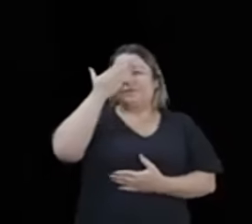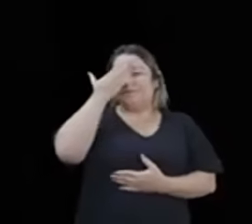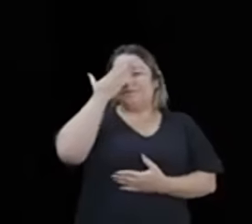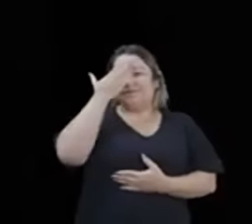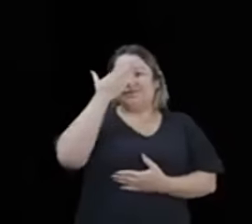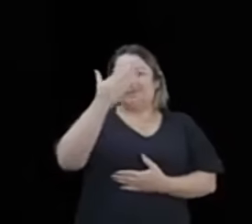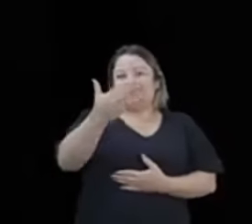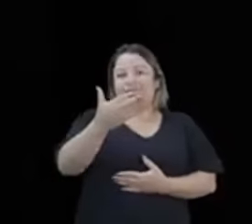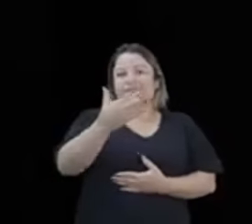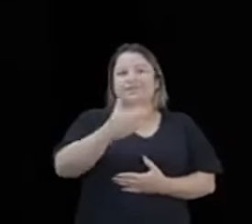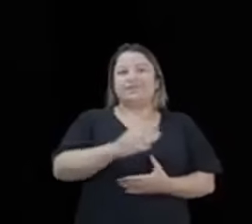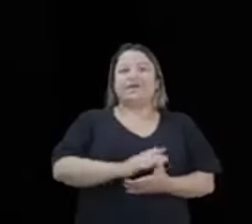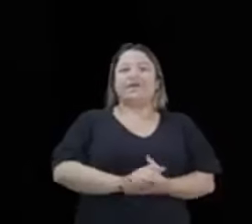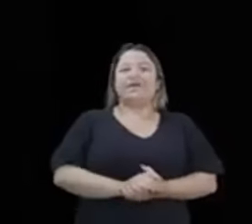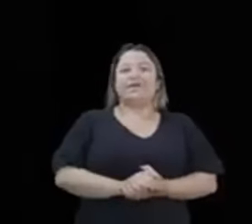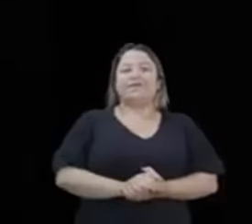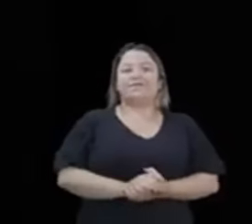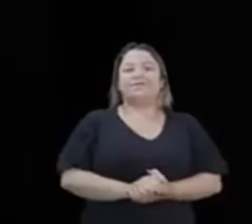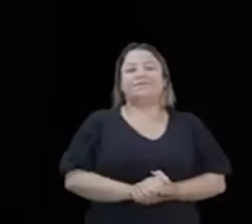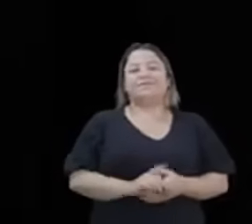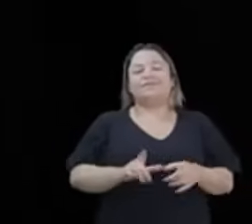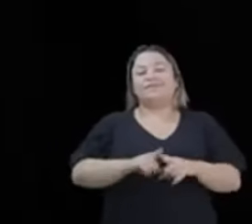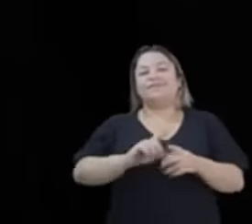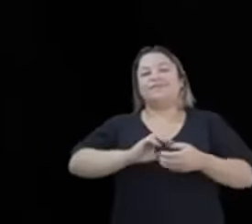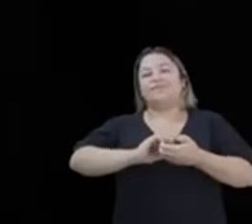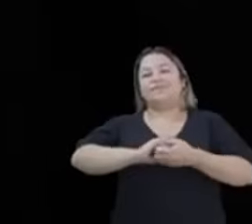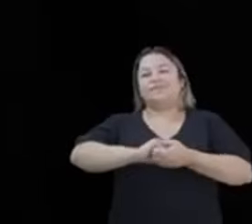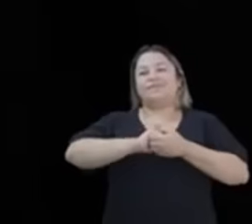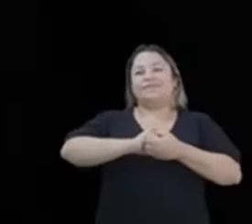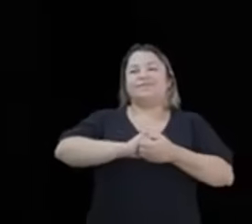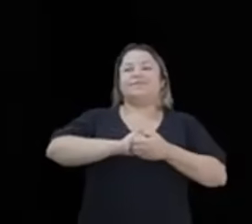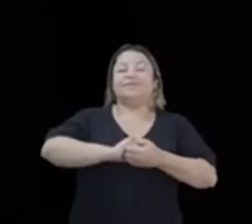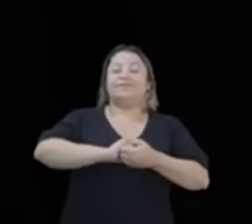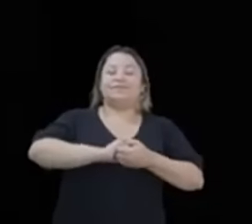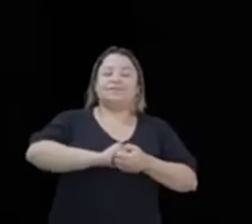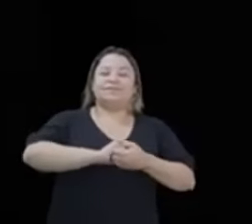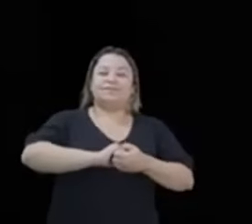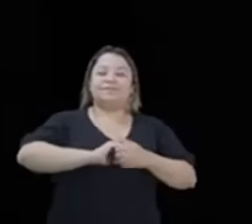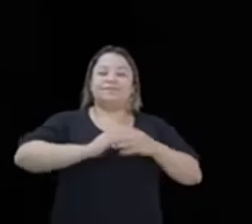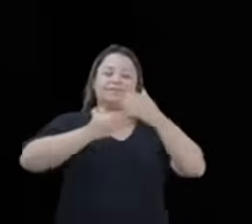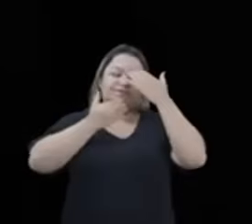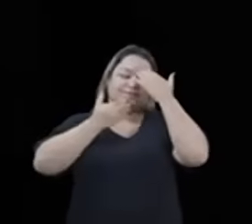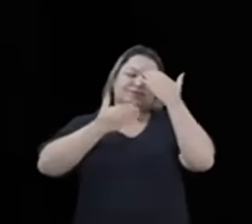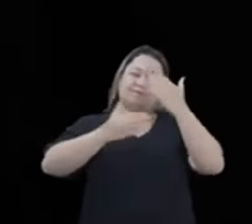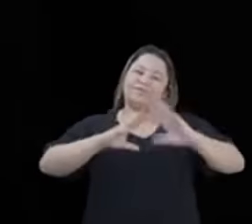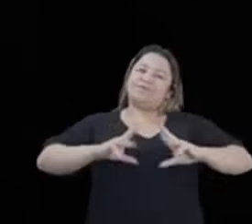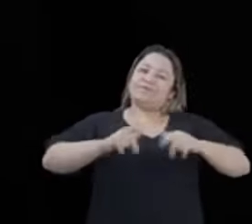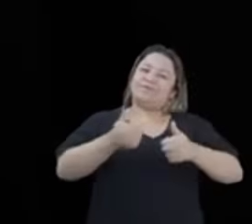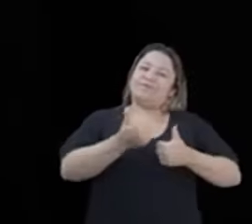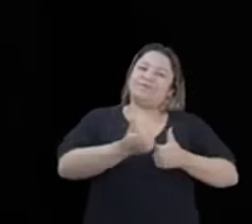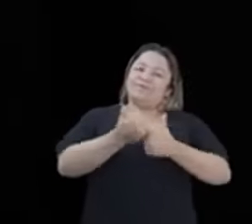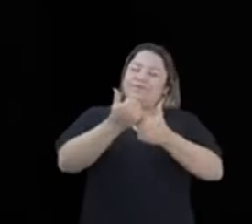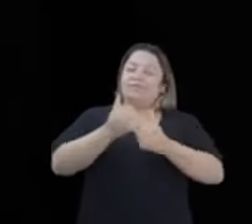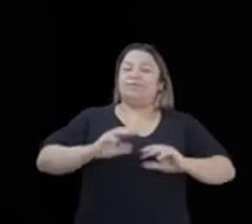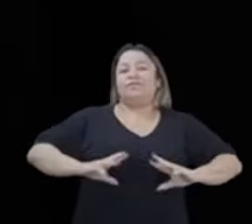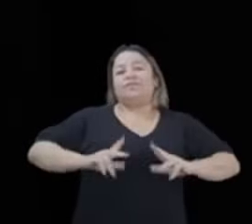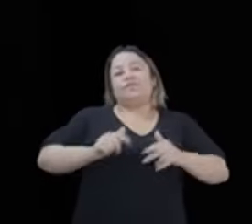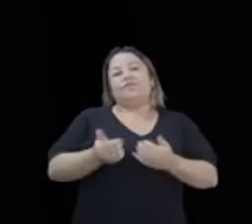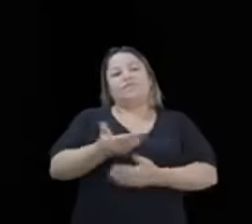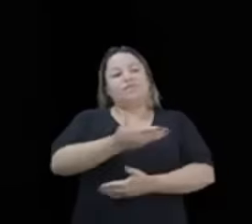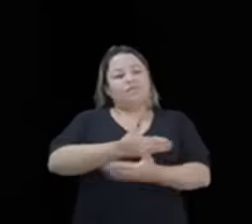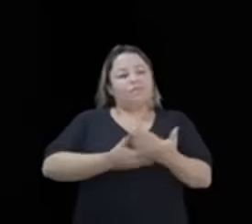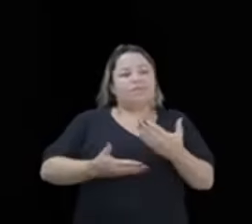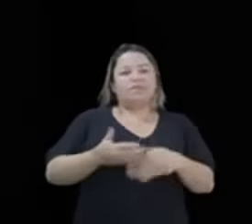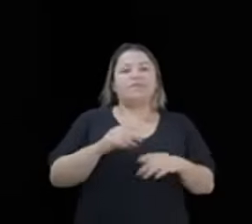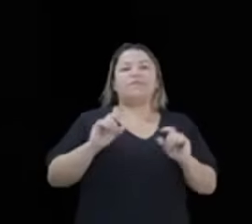Gratidão por essa saudação, gratidão por todo o apoio, por toda a